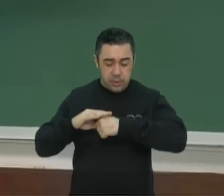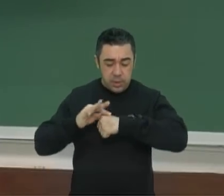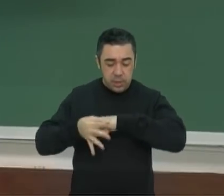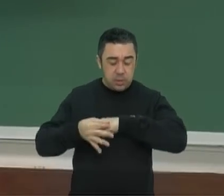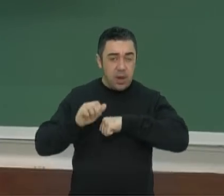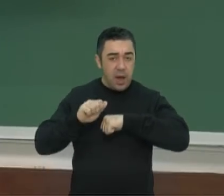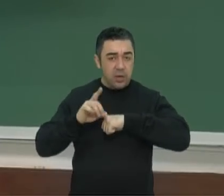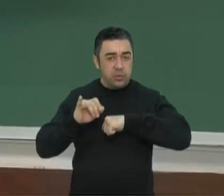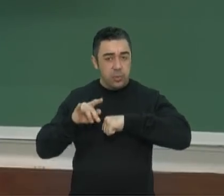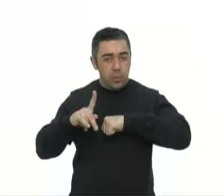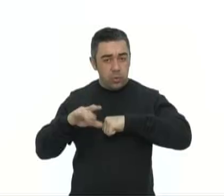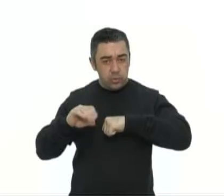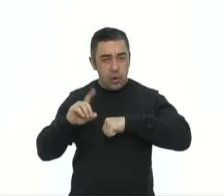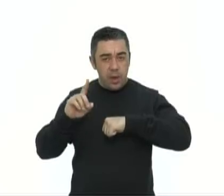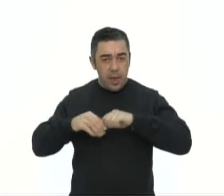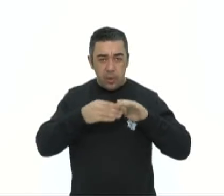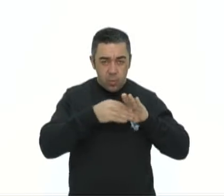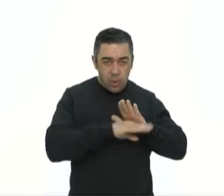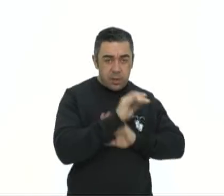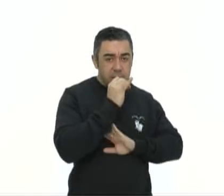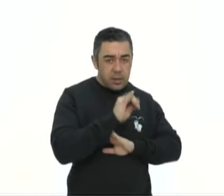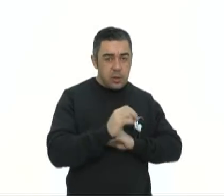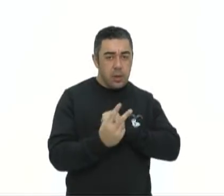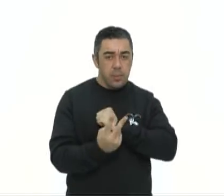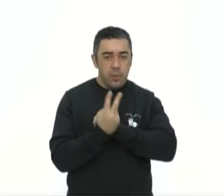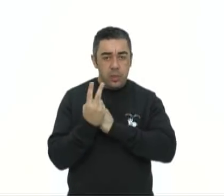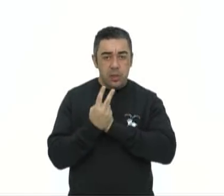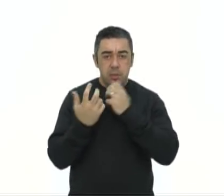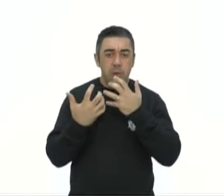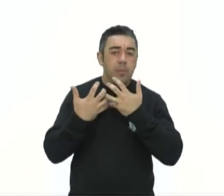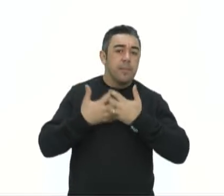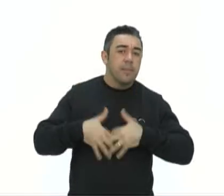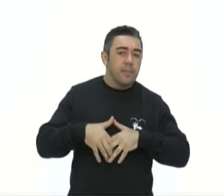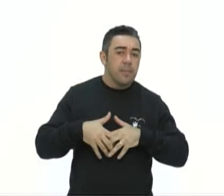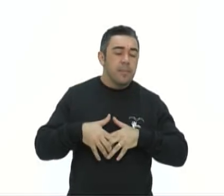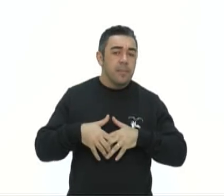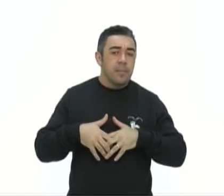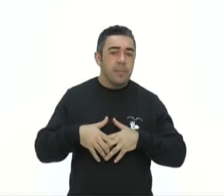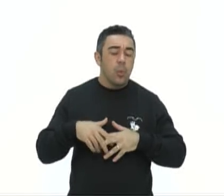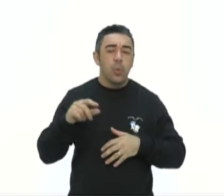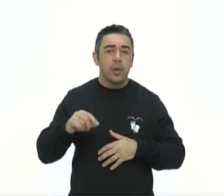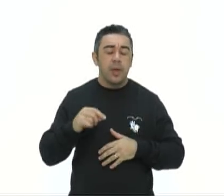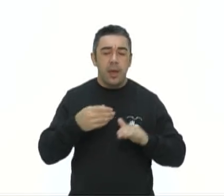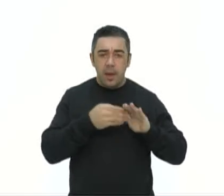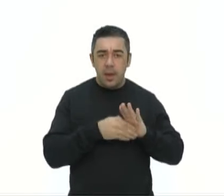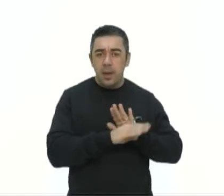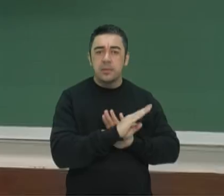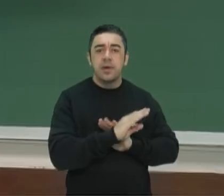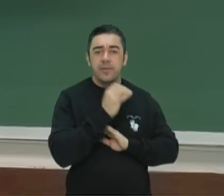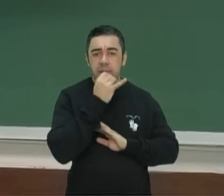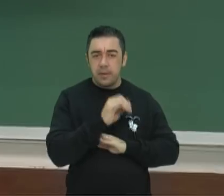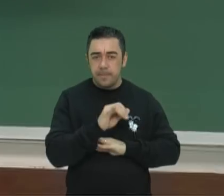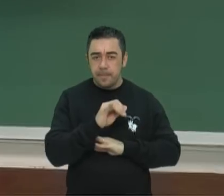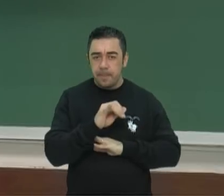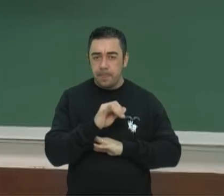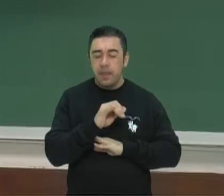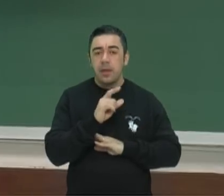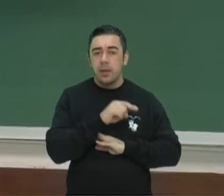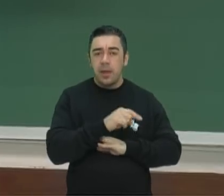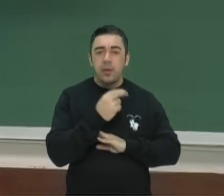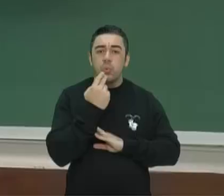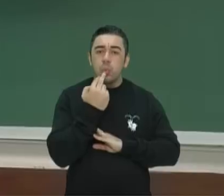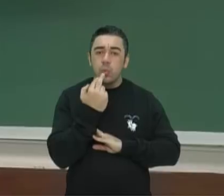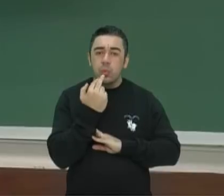adiposo serve de reserva energética e proteção mecânica, dizendo o seguinte, assim, o que é reserva energética? Ele reserva, assim,